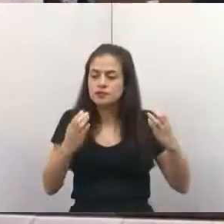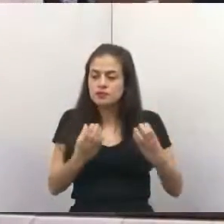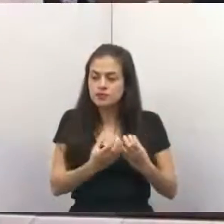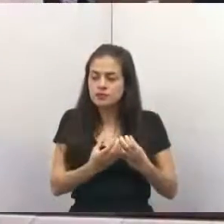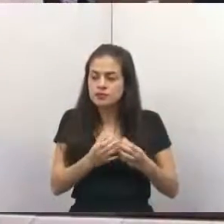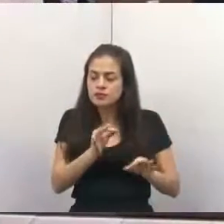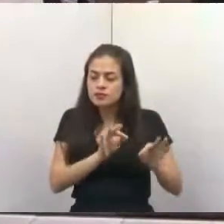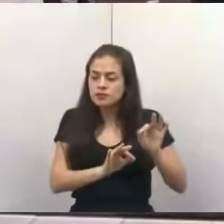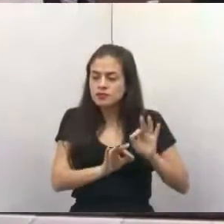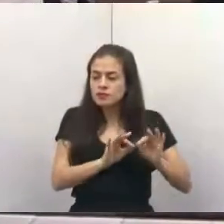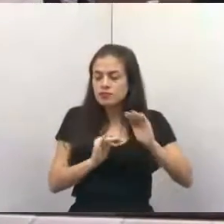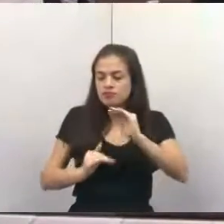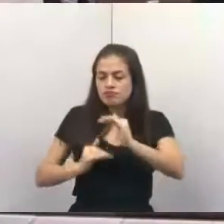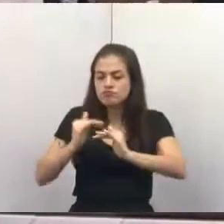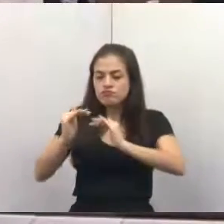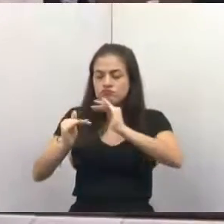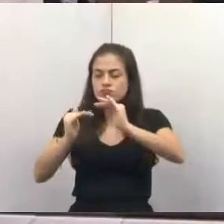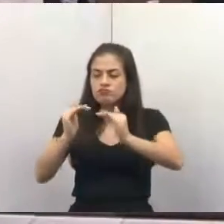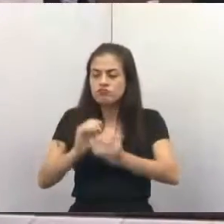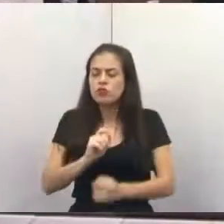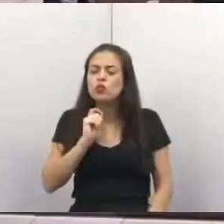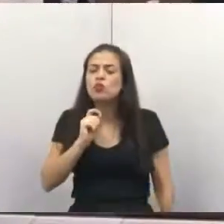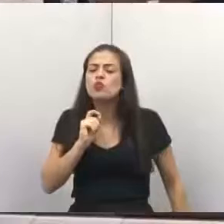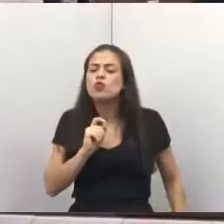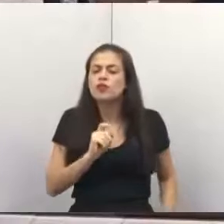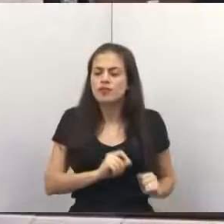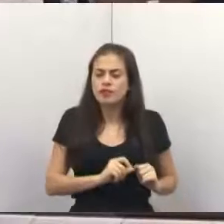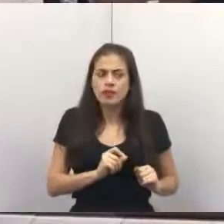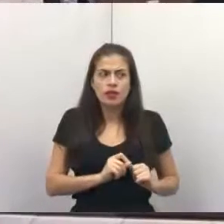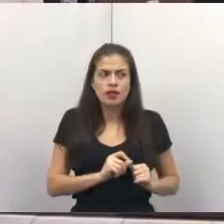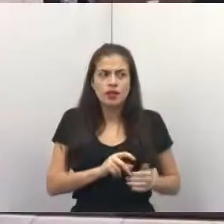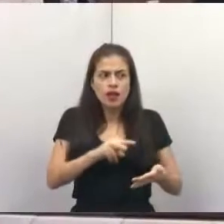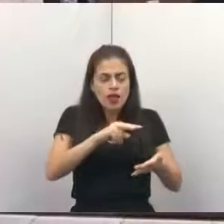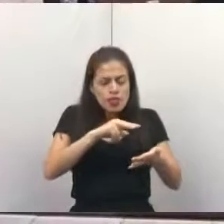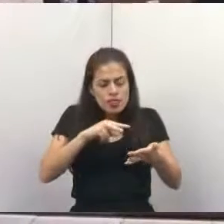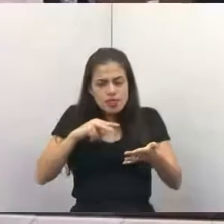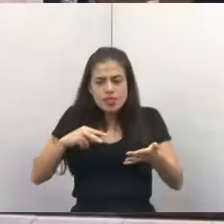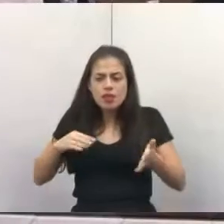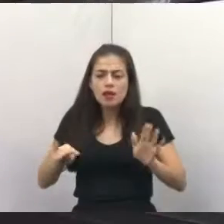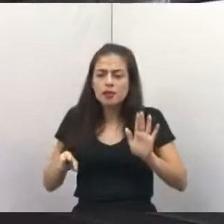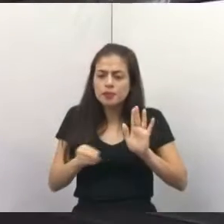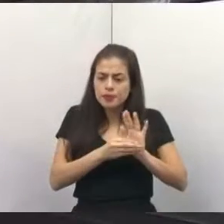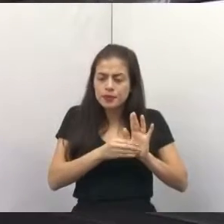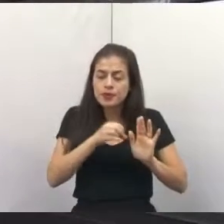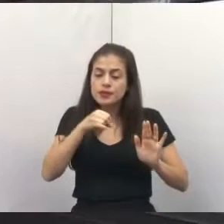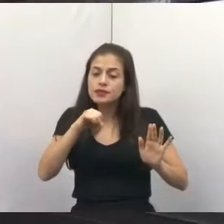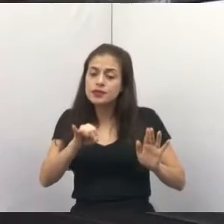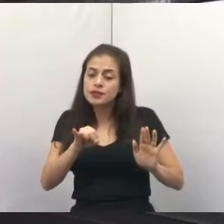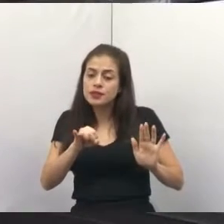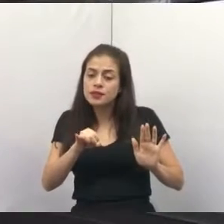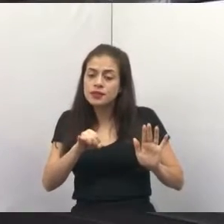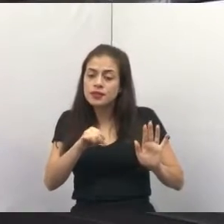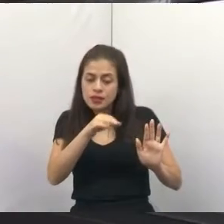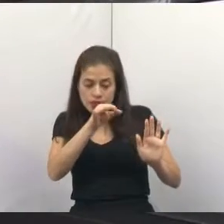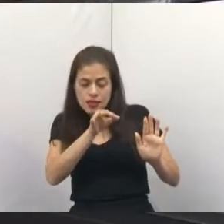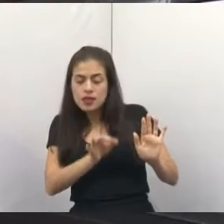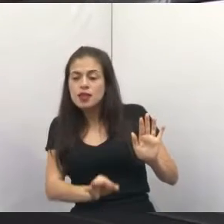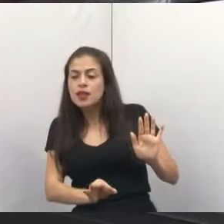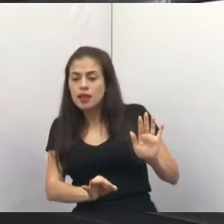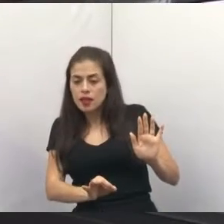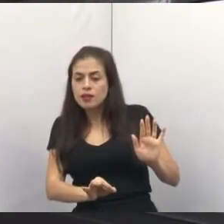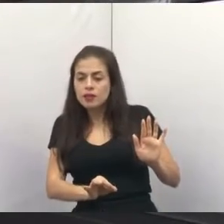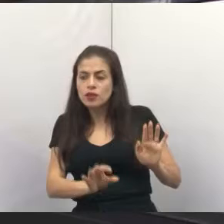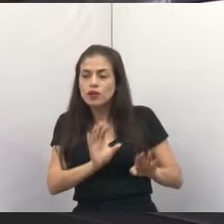Justiça. O que essa comissão faz? Ela analisa a emenda, se ela está ou não de acordo, pelo menos é o que deveria fazer, com